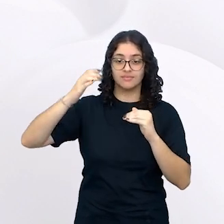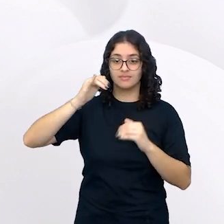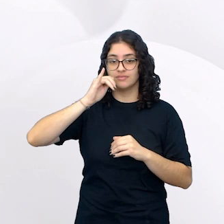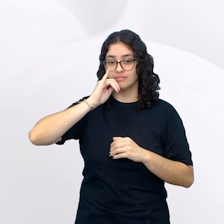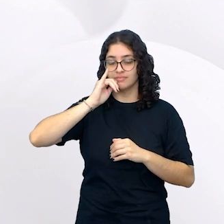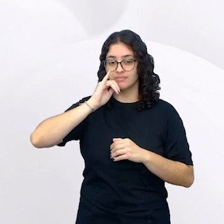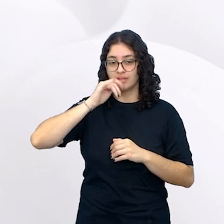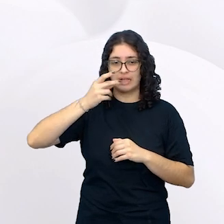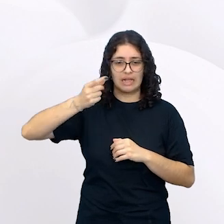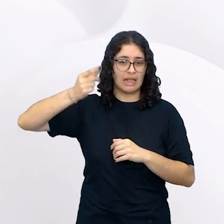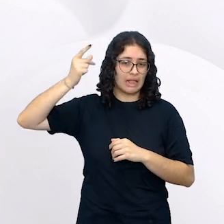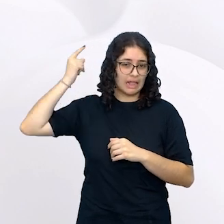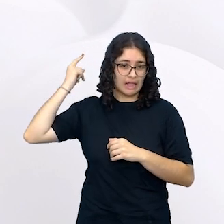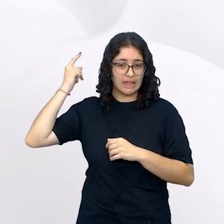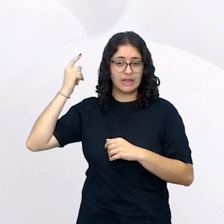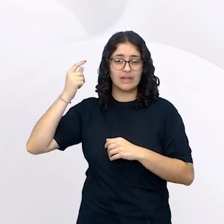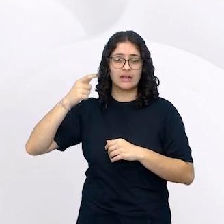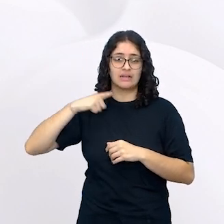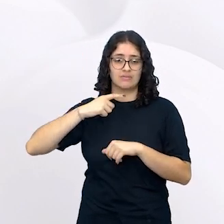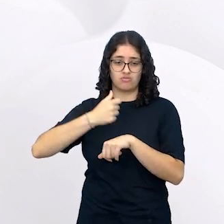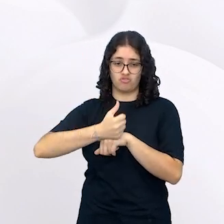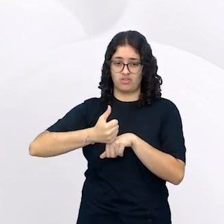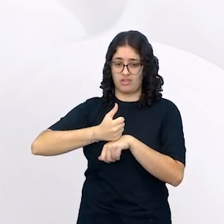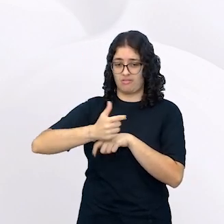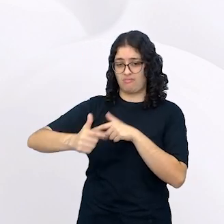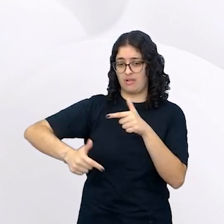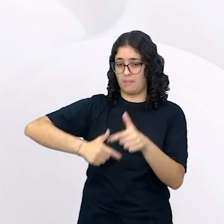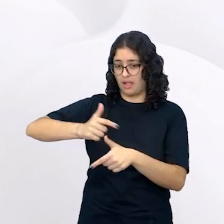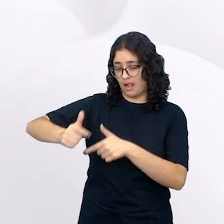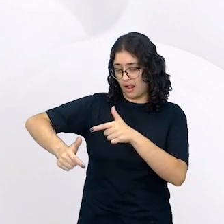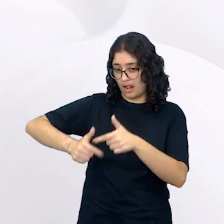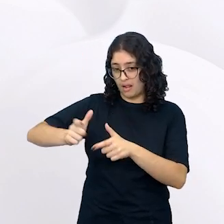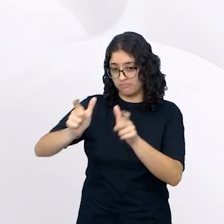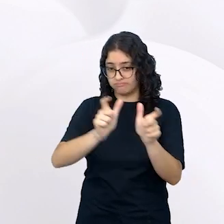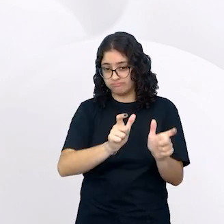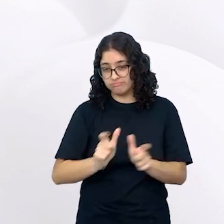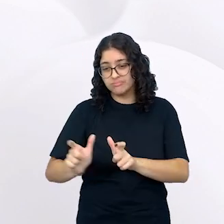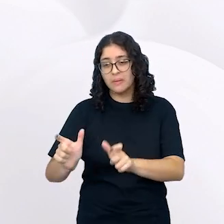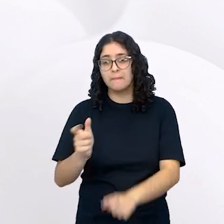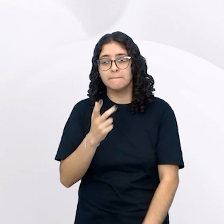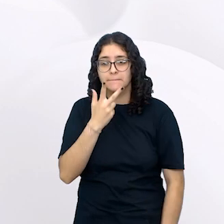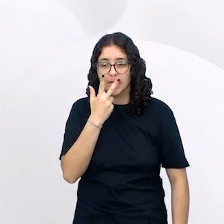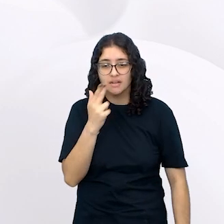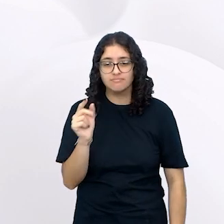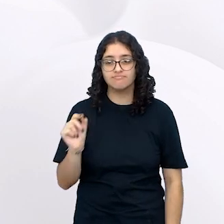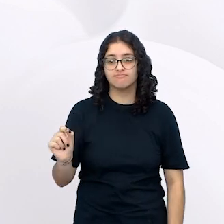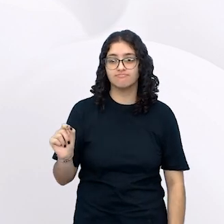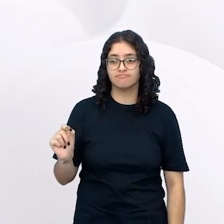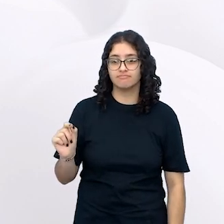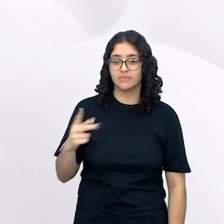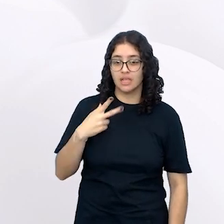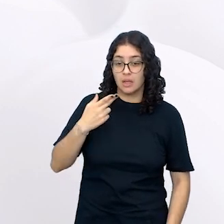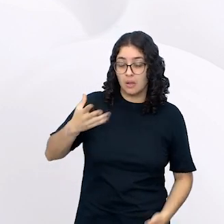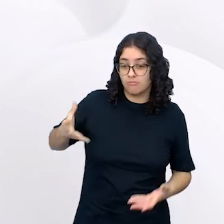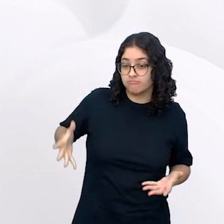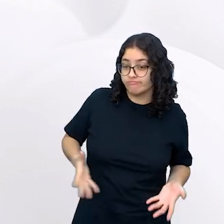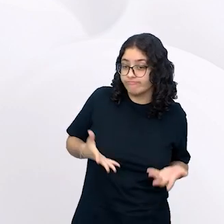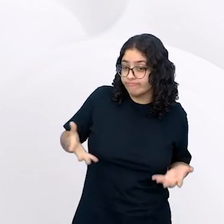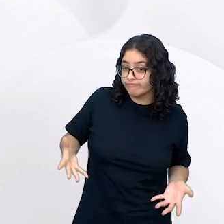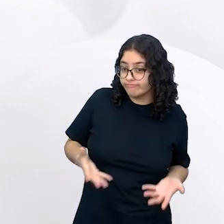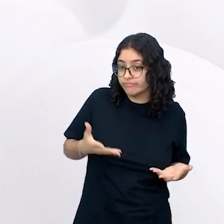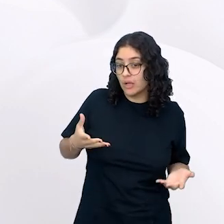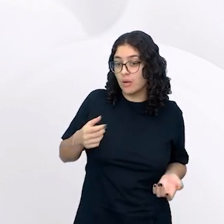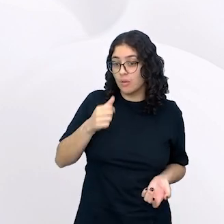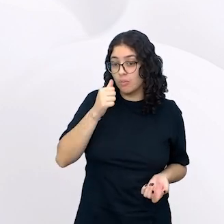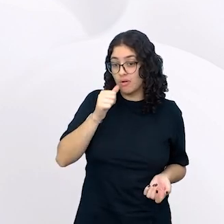auge, naquela época, em seus campos profissionais, o que acontecia? Pela motivação extraordinária